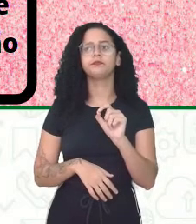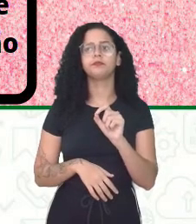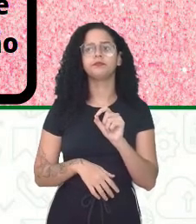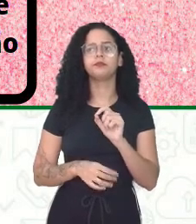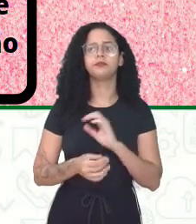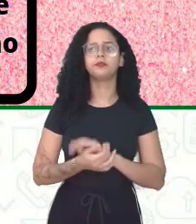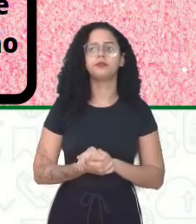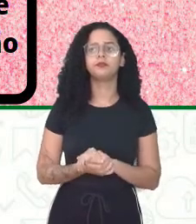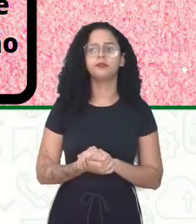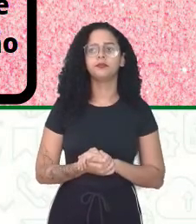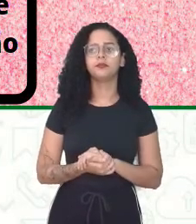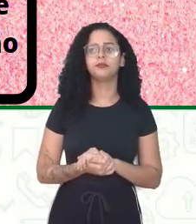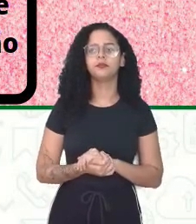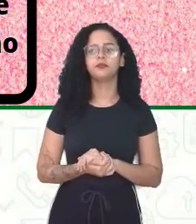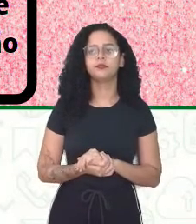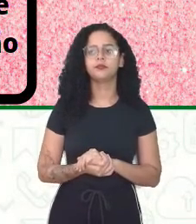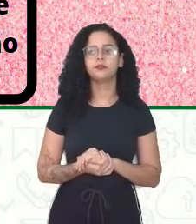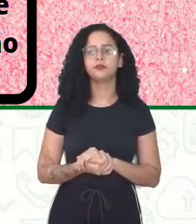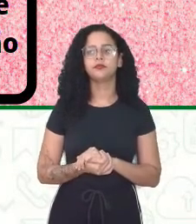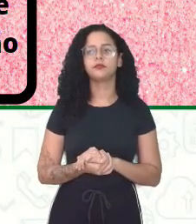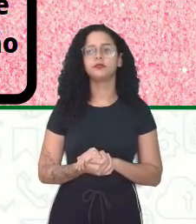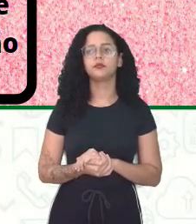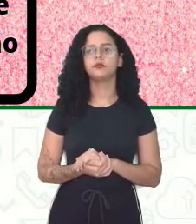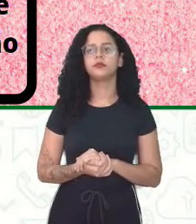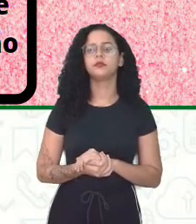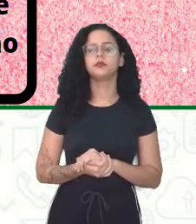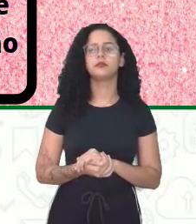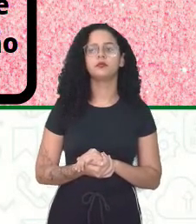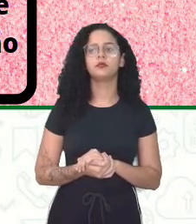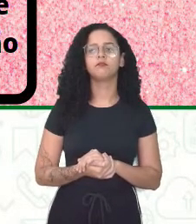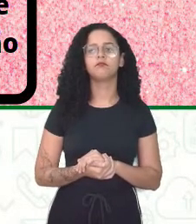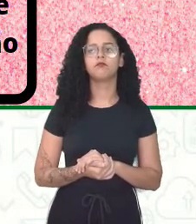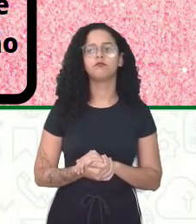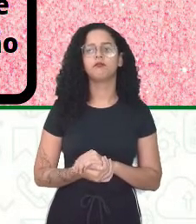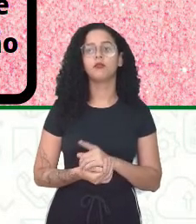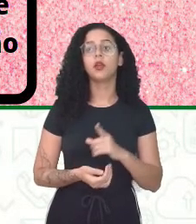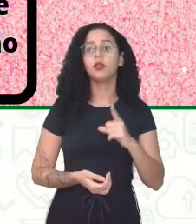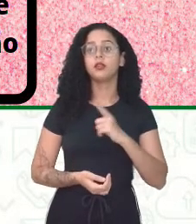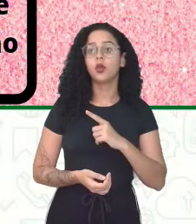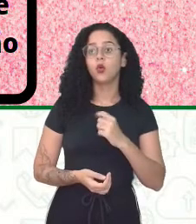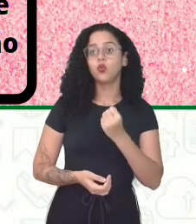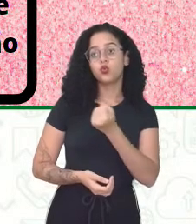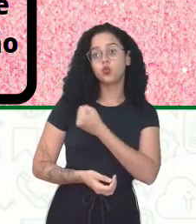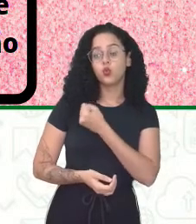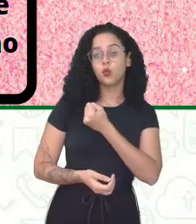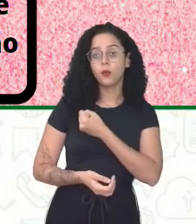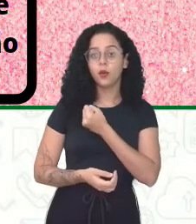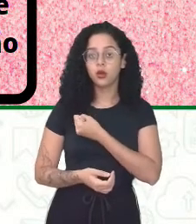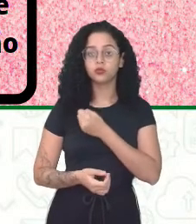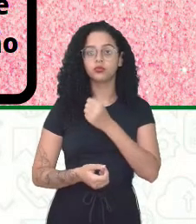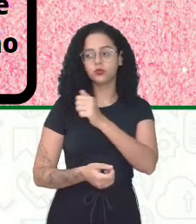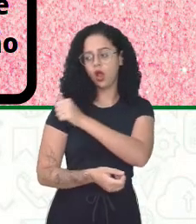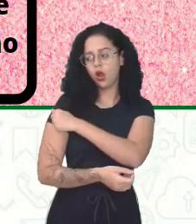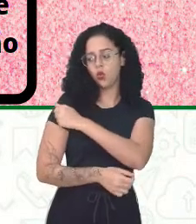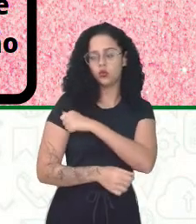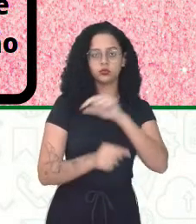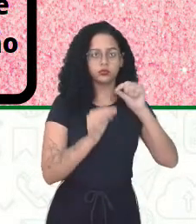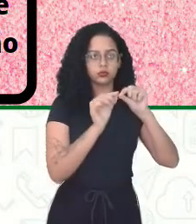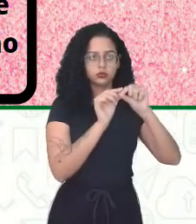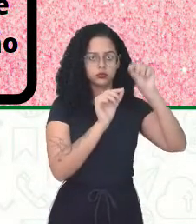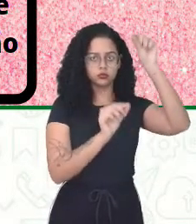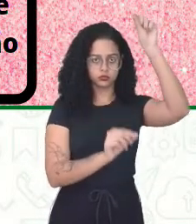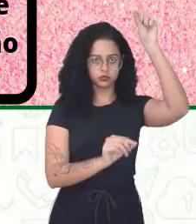né? Ou seja, na vertical eu tenho o número de alunos. E na